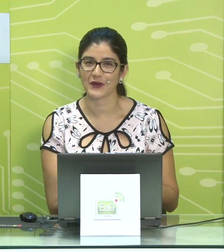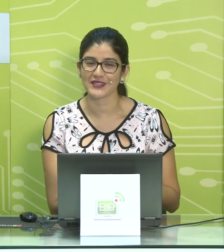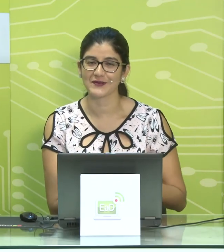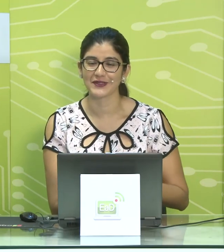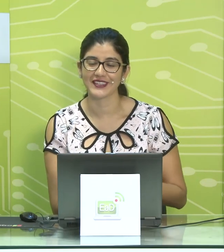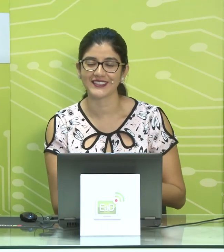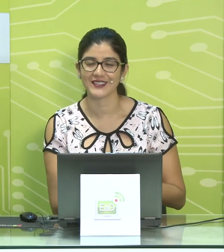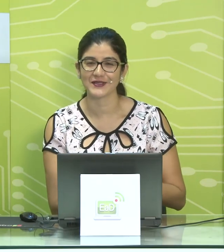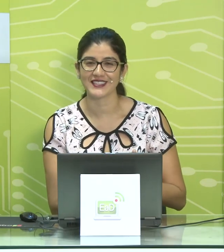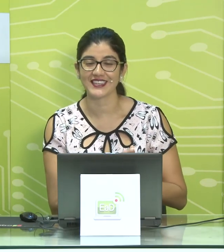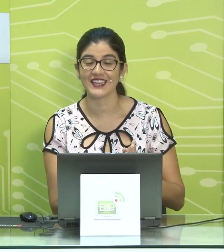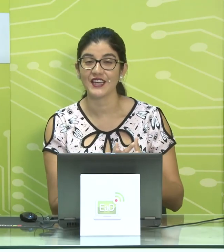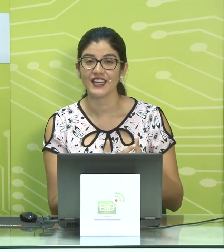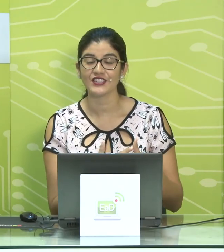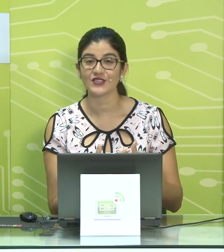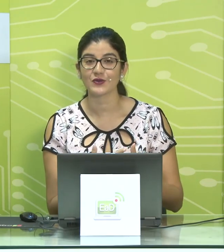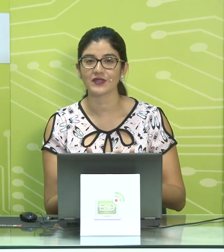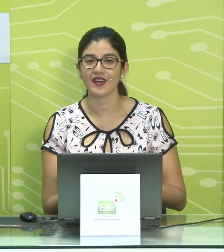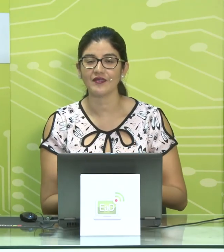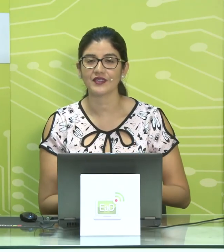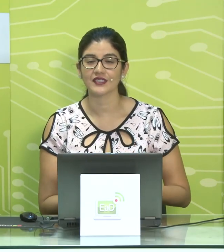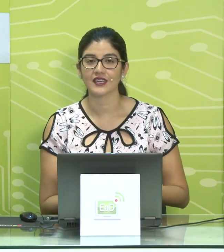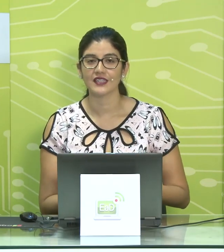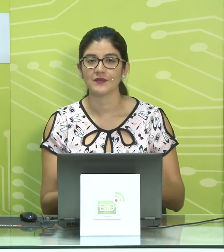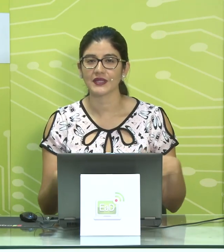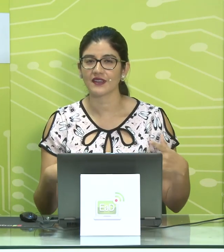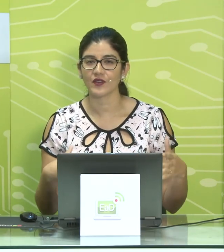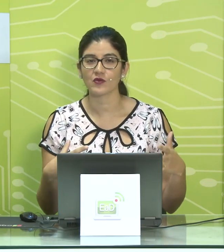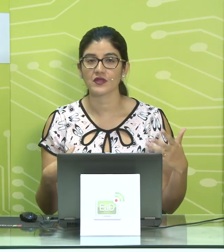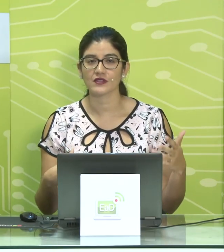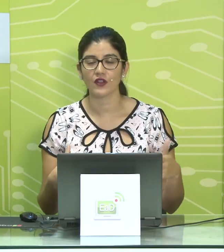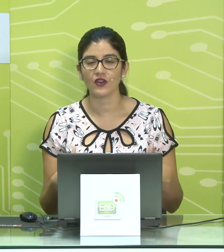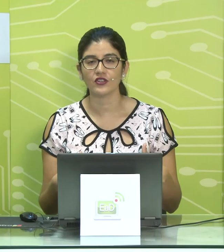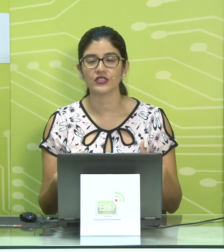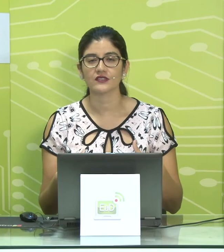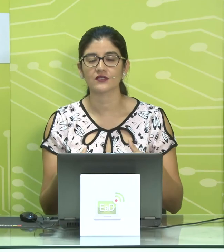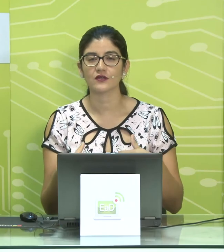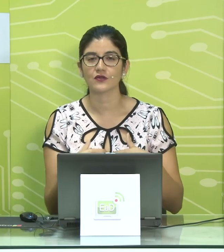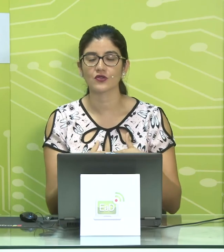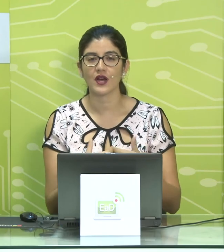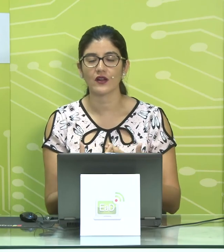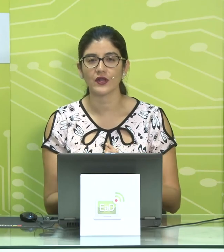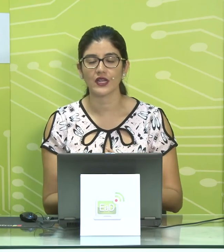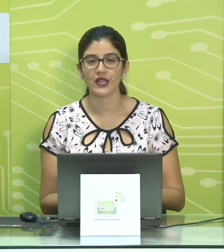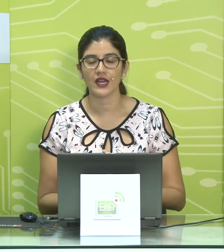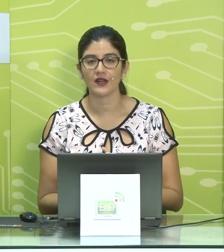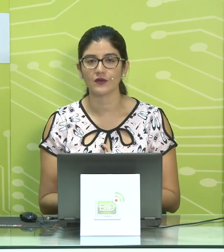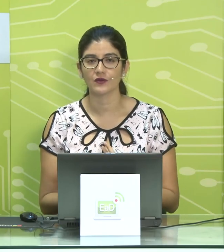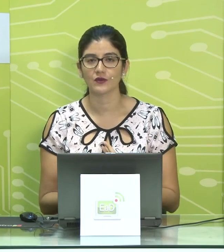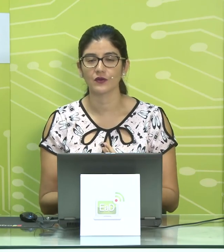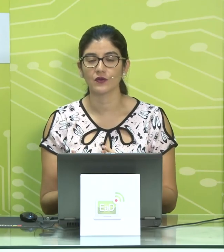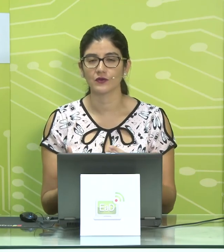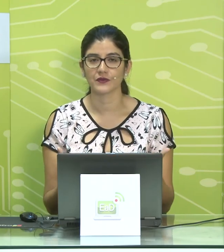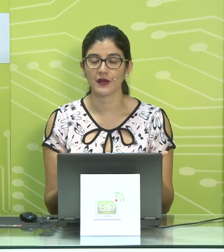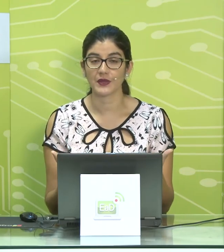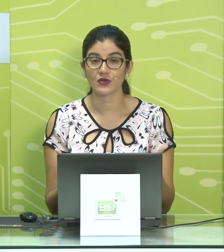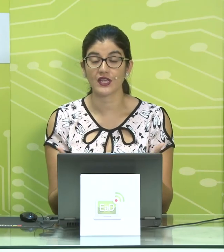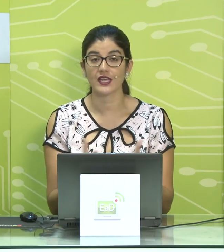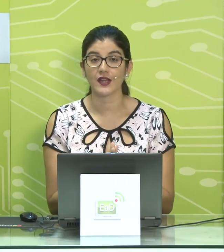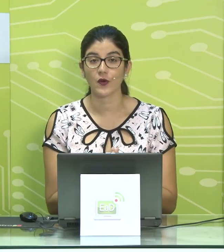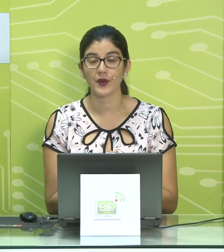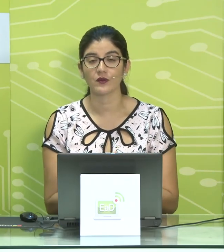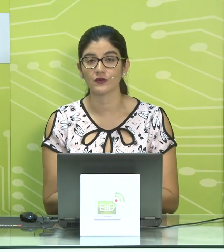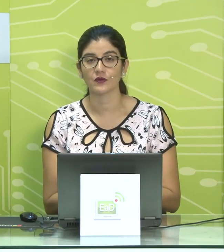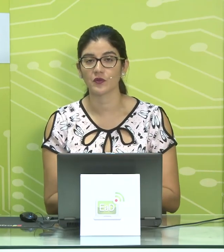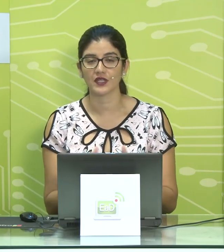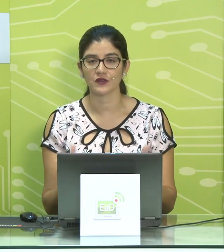muito próximo, né, digamos assim, a gente escutava, passava em algumas lojas, o usuário ia lá, a pessoa que